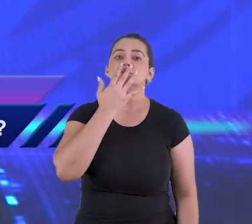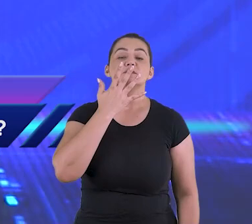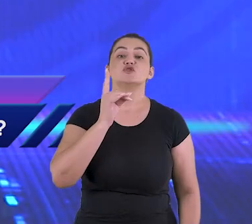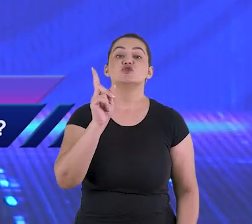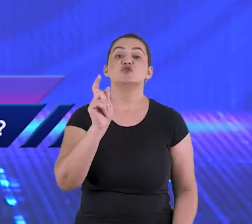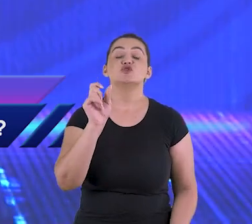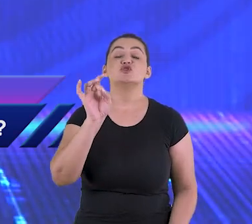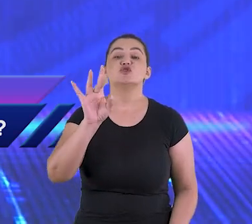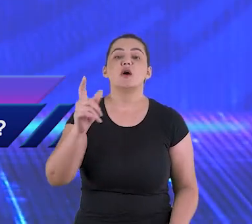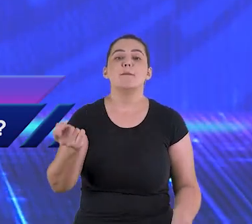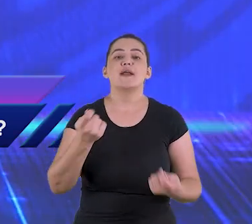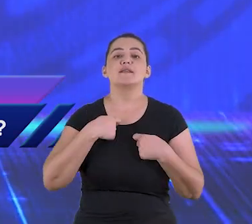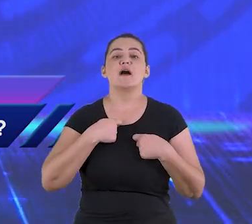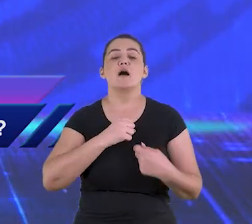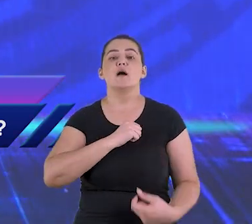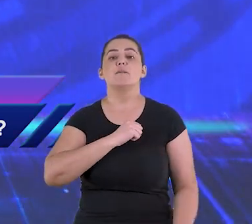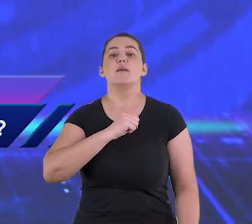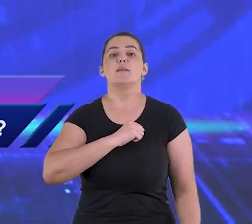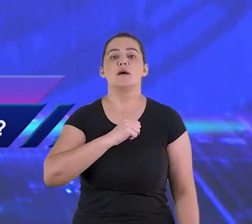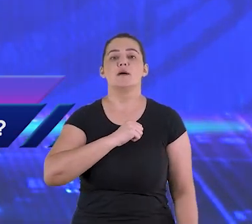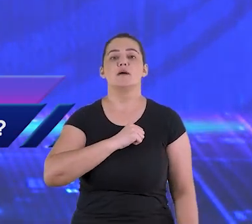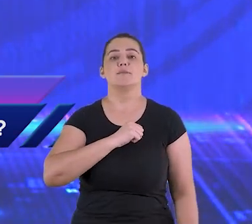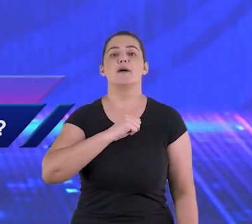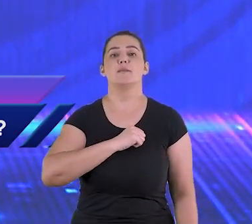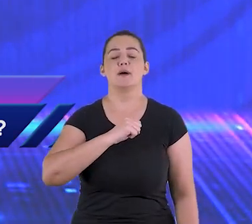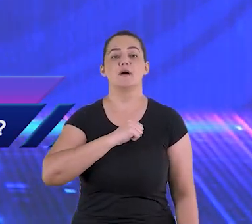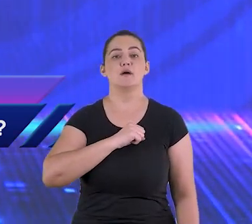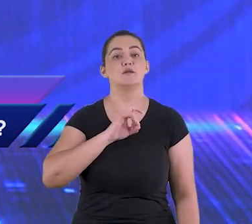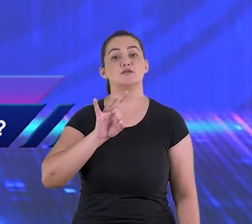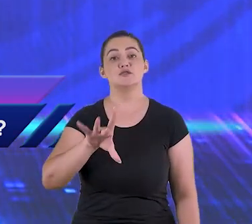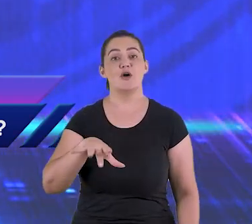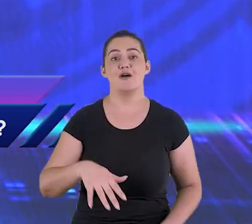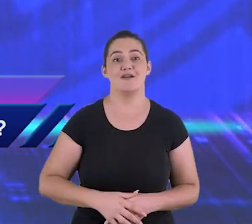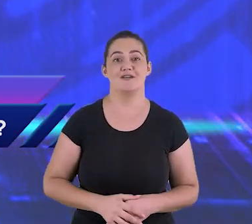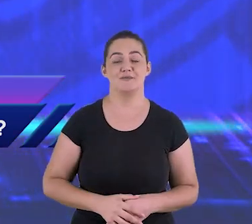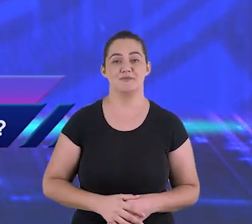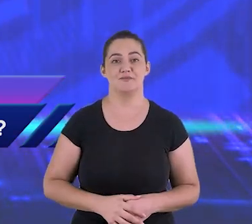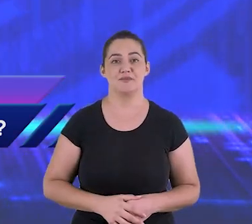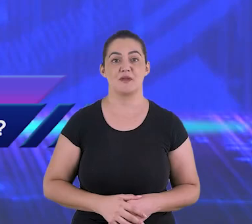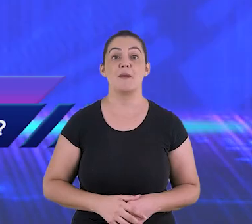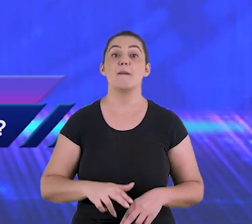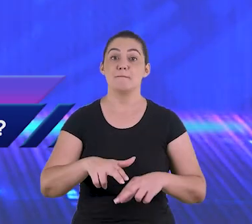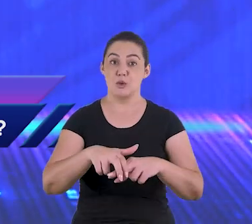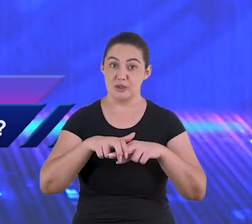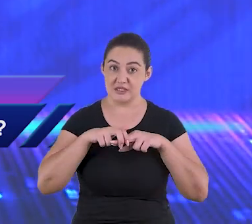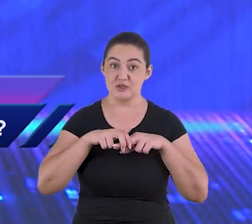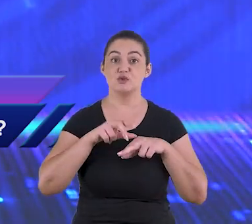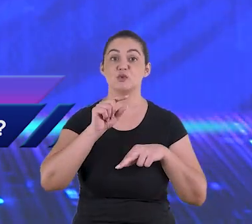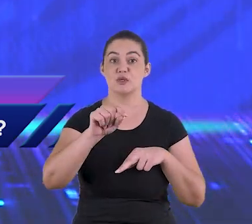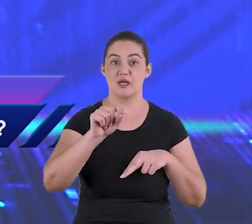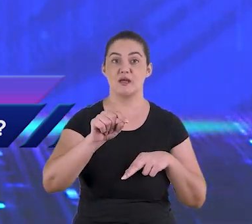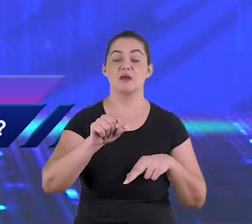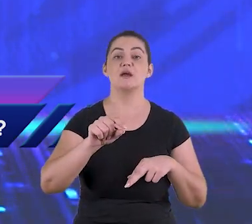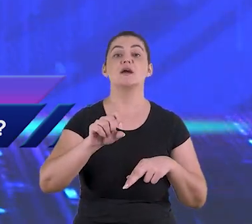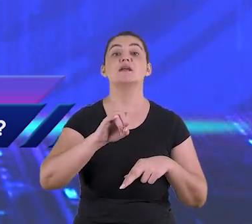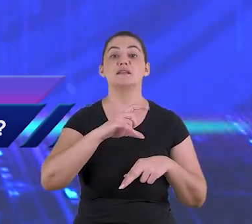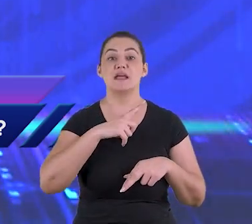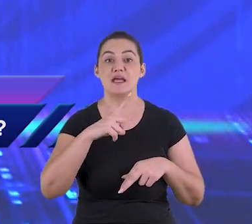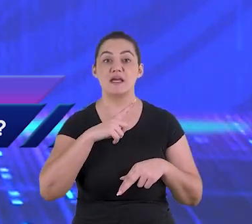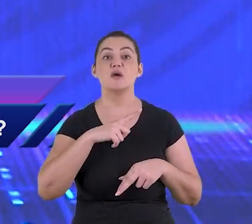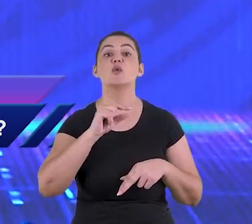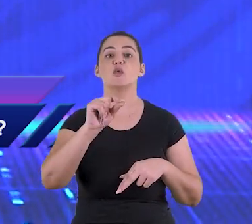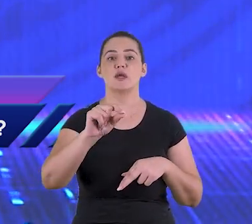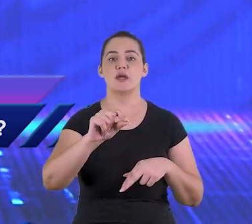Deus colocou em Adão. Lá no Salmo 146, versículo 4, a Bíblia diz assim, olha, sai-lhes